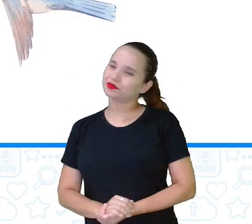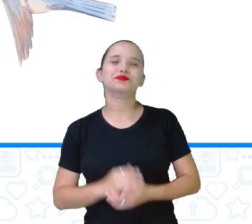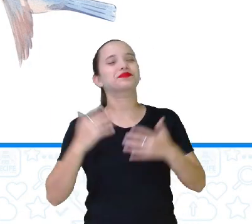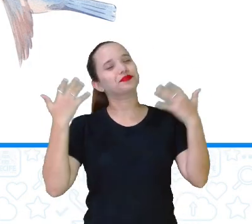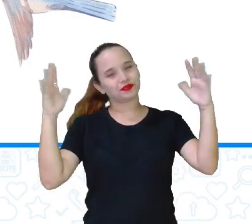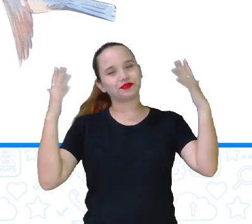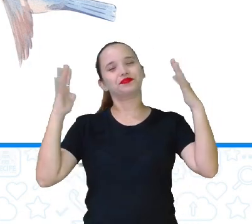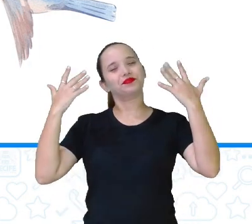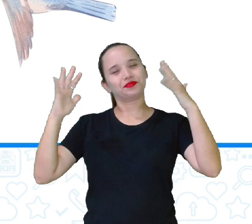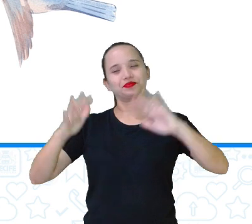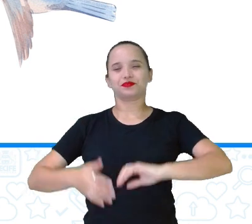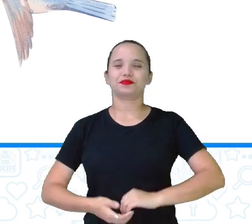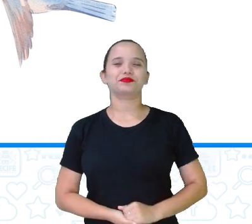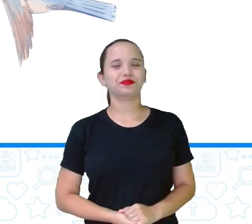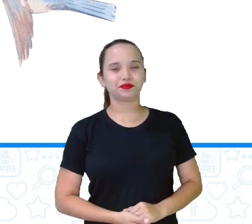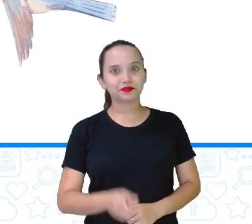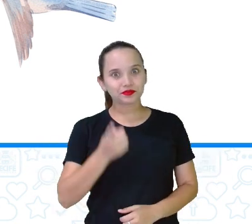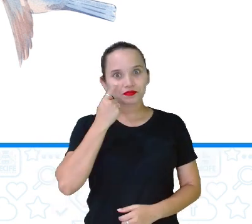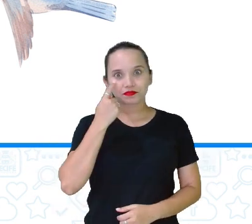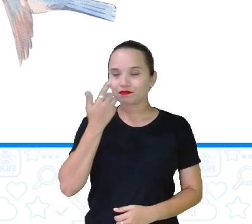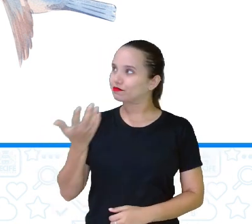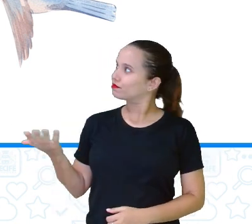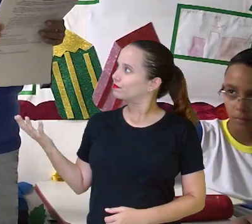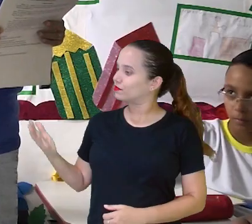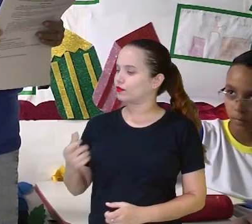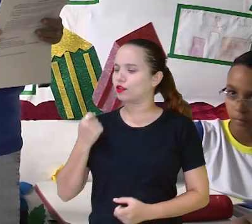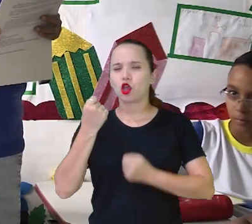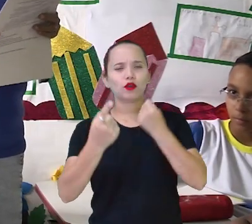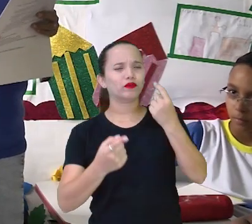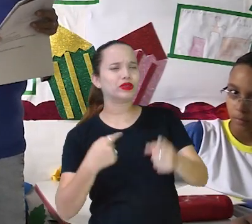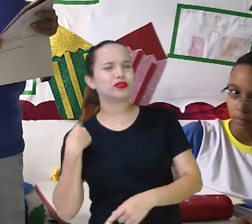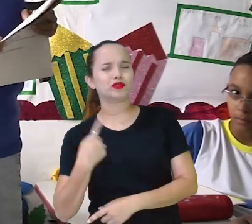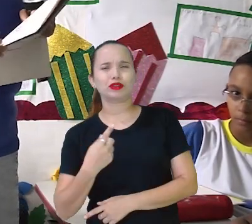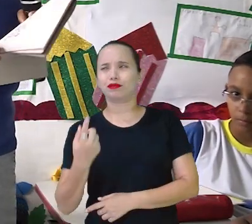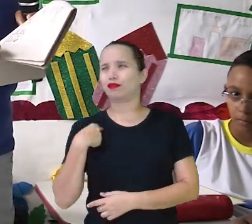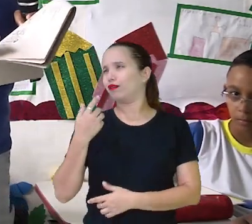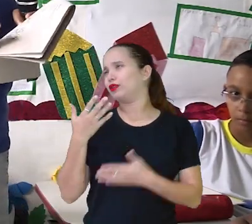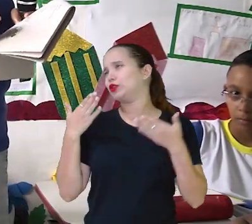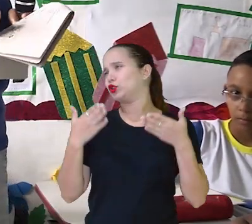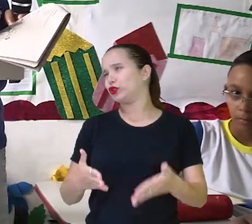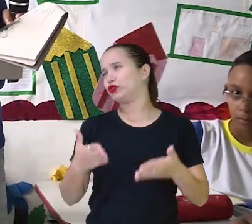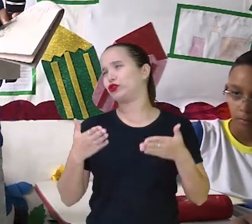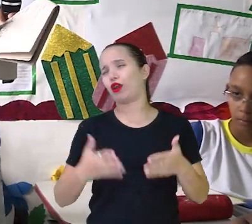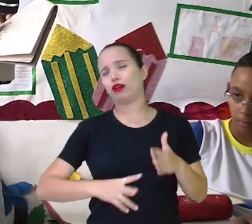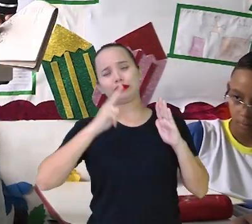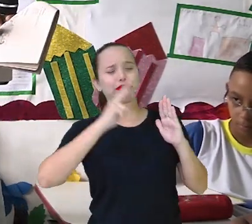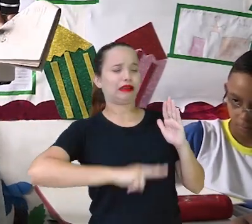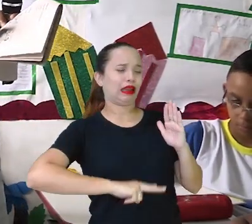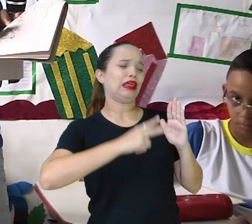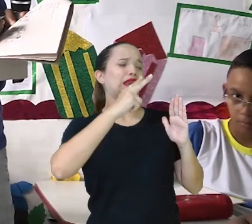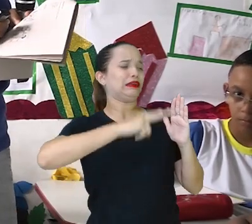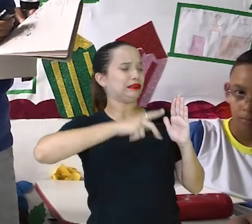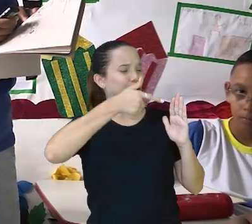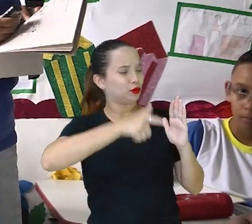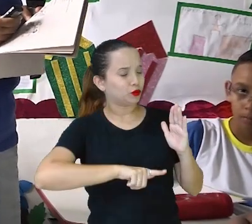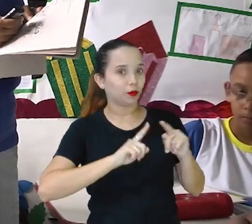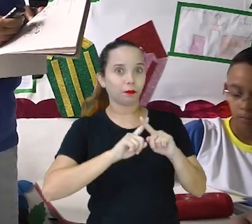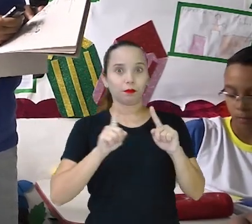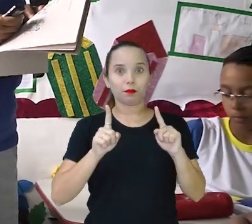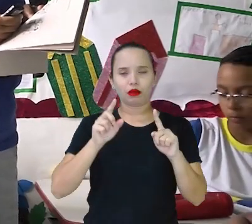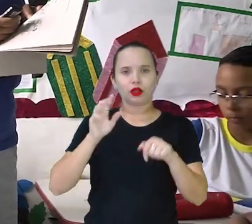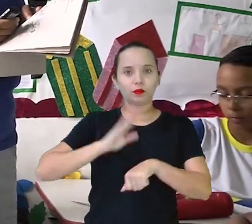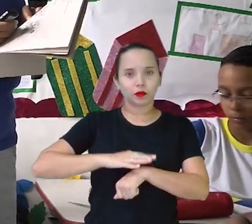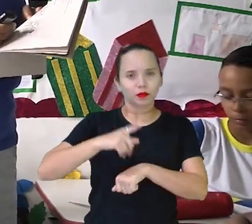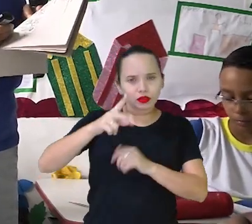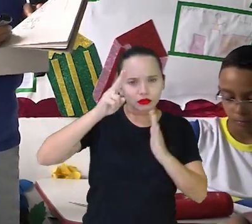Muito bem. Tá vendo? A gente às vezes acha, ai que saco, eu vou ler, reler. Mas sabe, quando você mais lê,